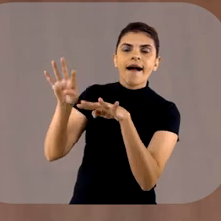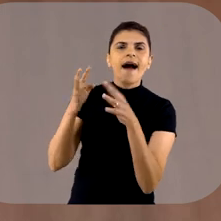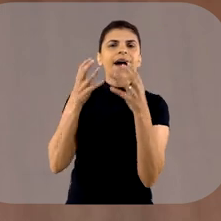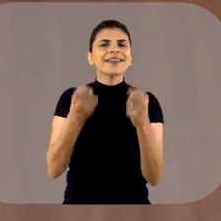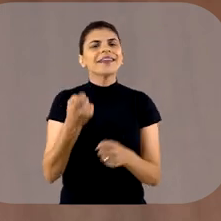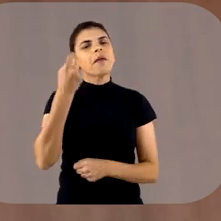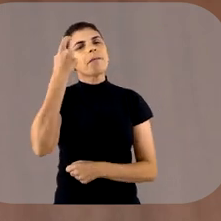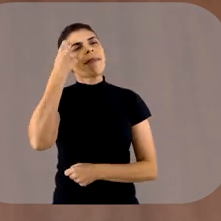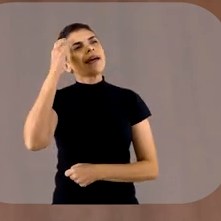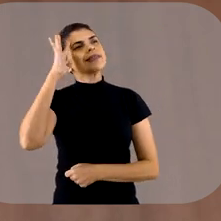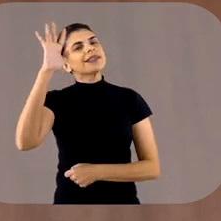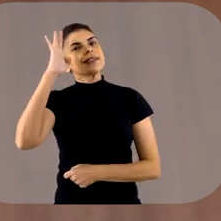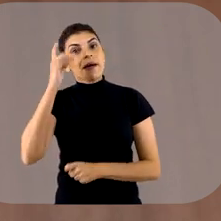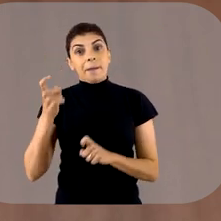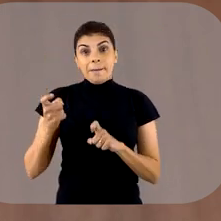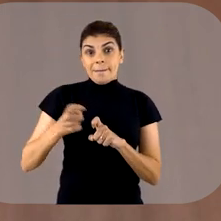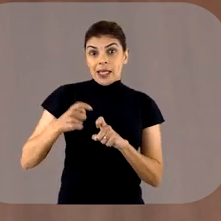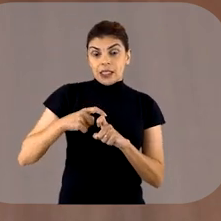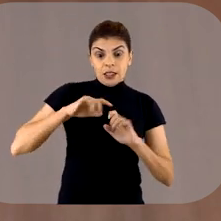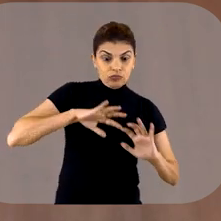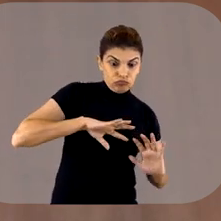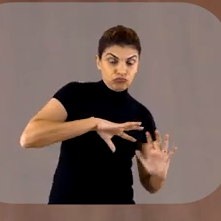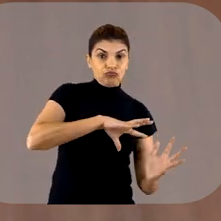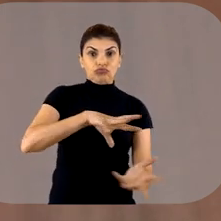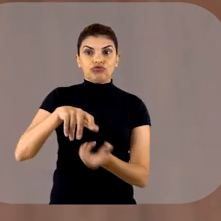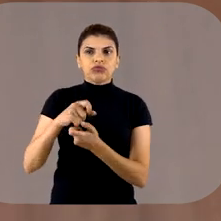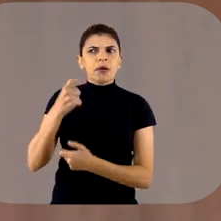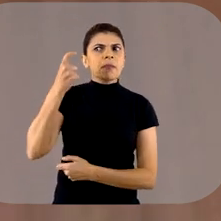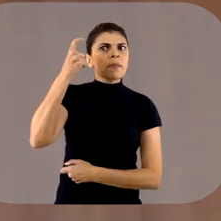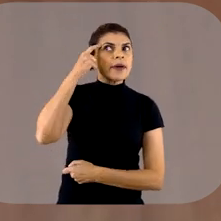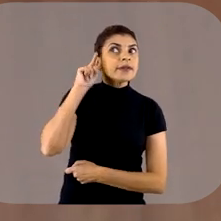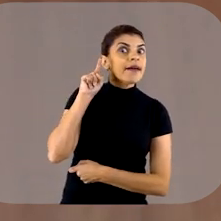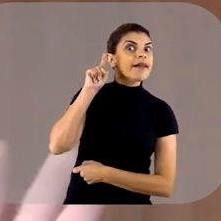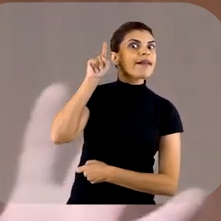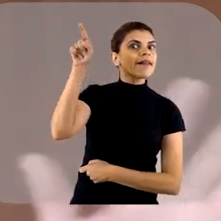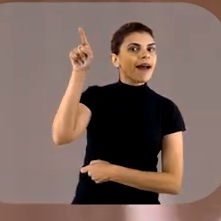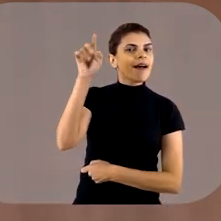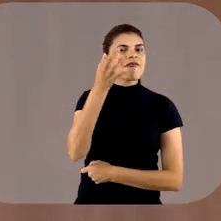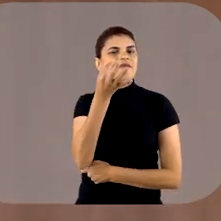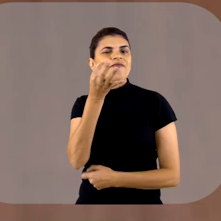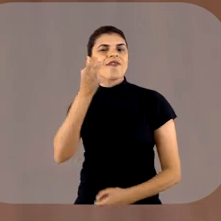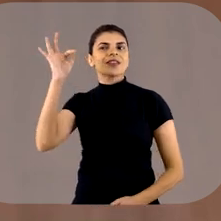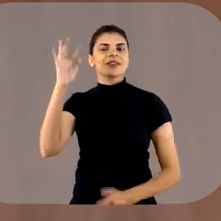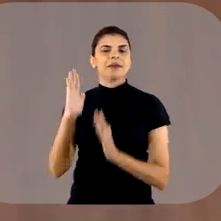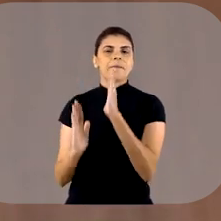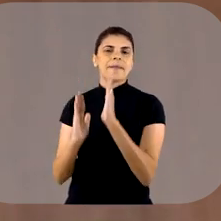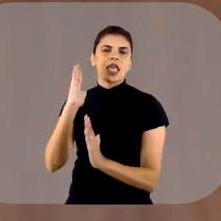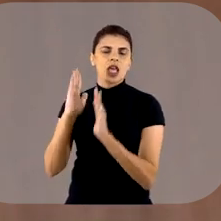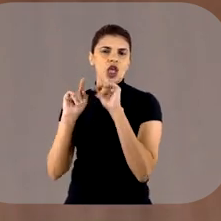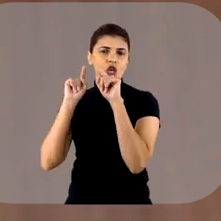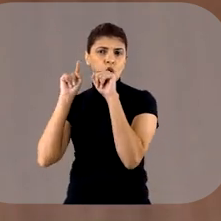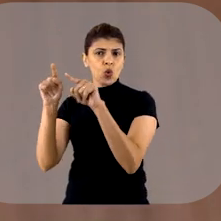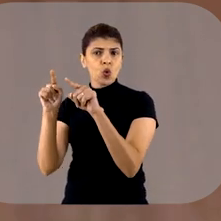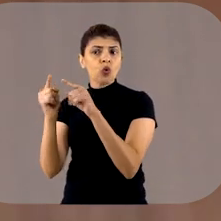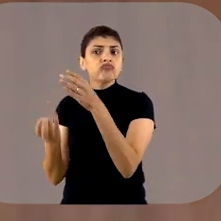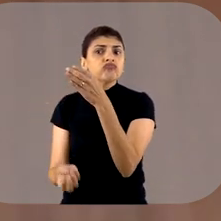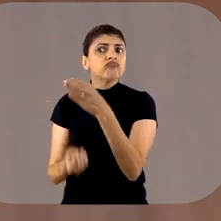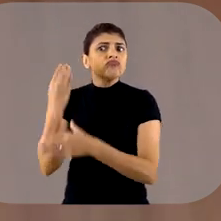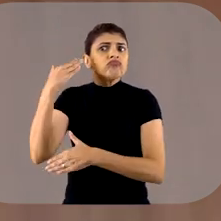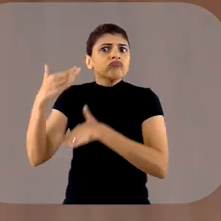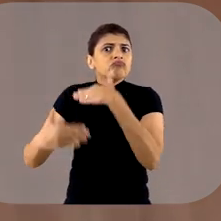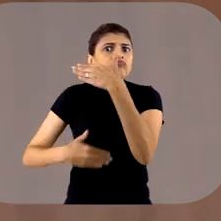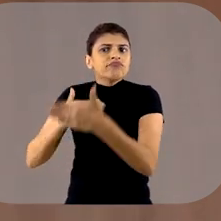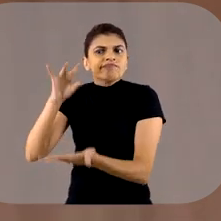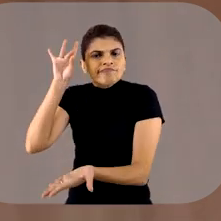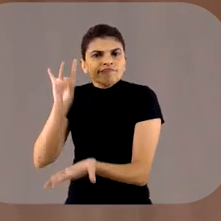gente fala na verdade que a gente pensa numa numa medicina universalizada a gente tem que pensar basicamente na na medicina francesa desse período com a que